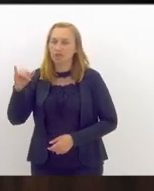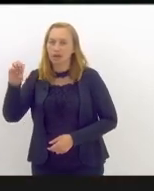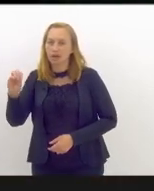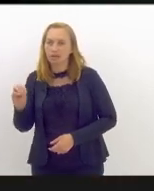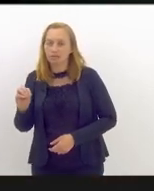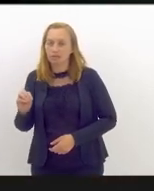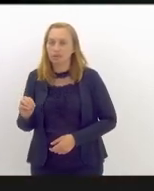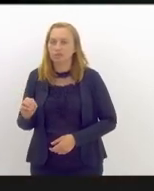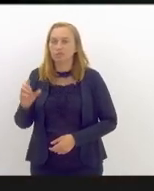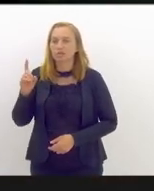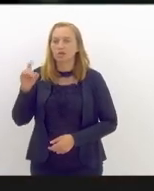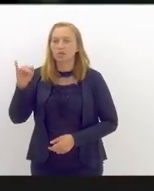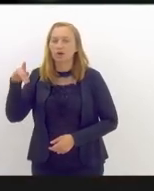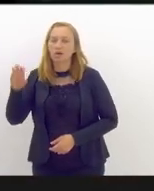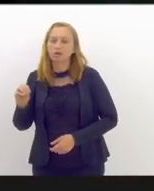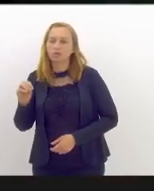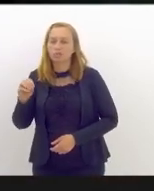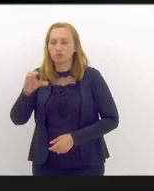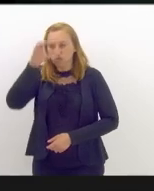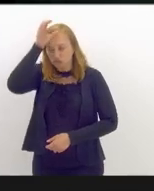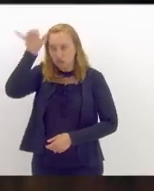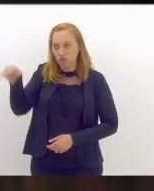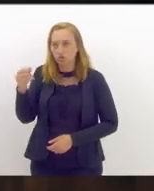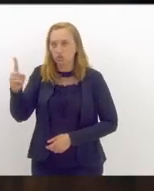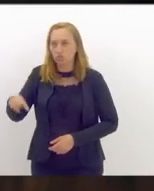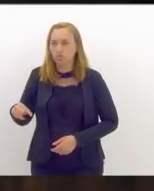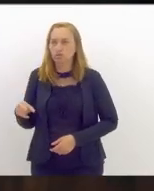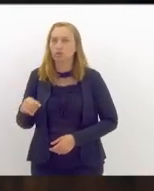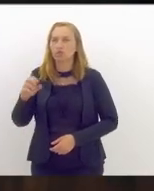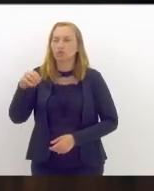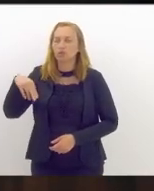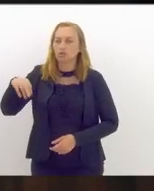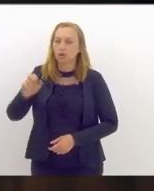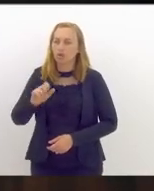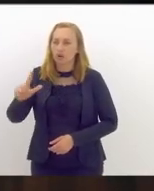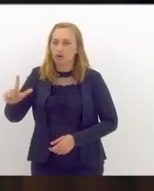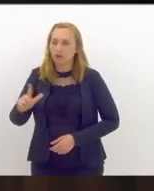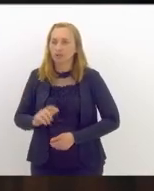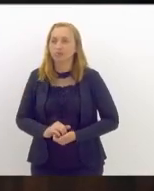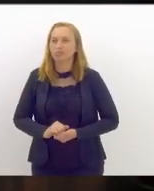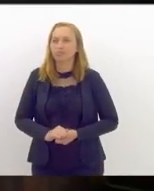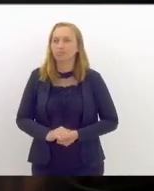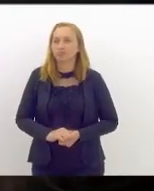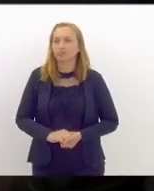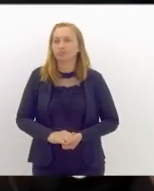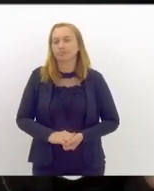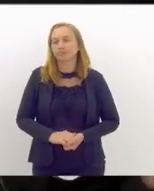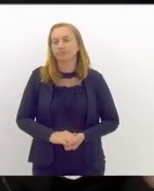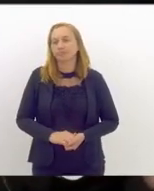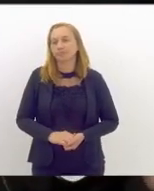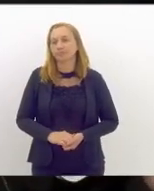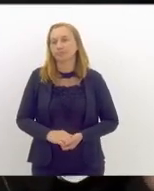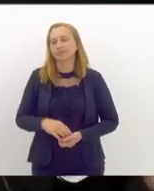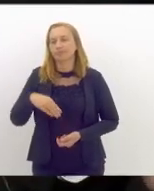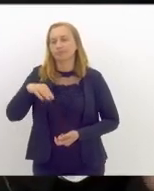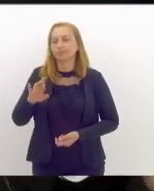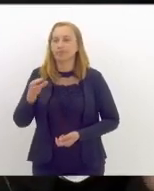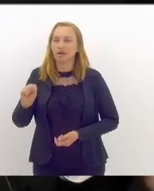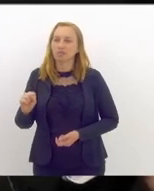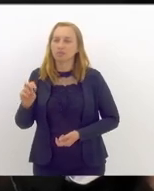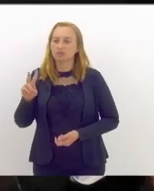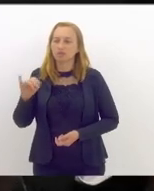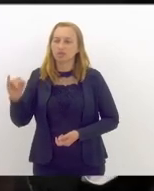Martins Deodato tia Ju souel de Carvalho Marcos Vinícius